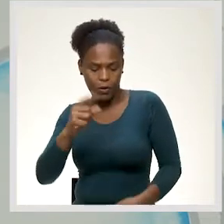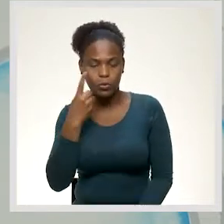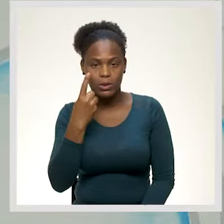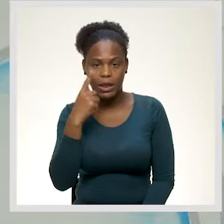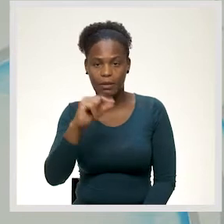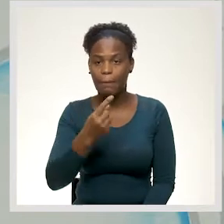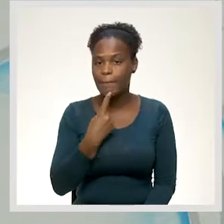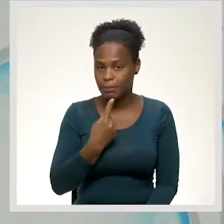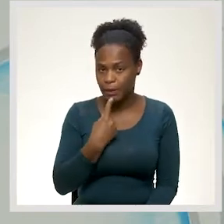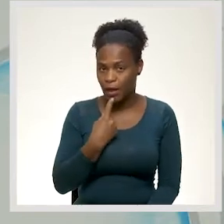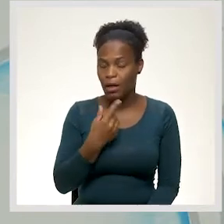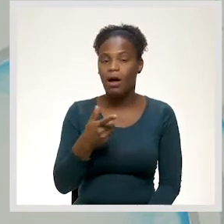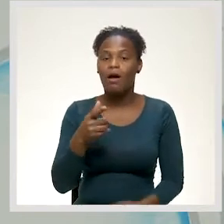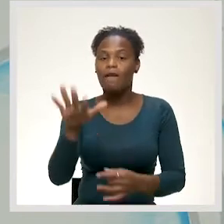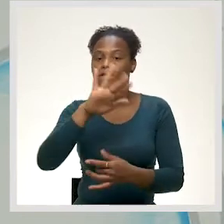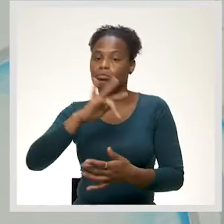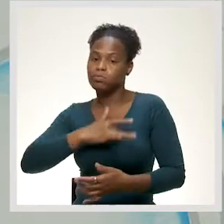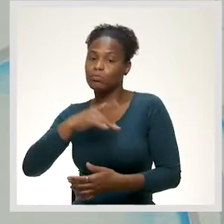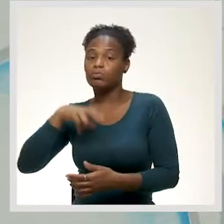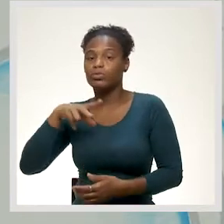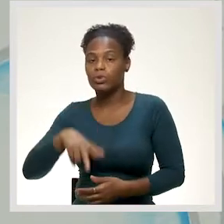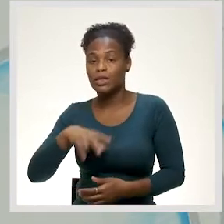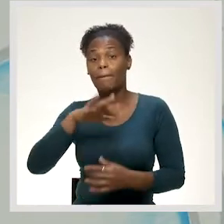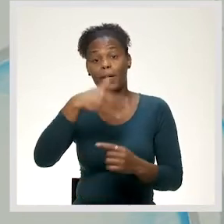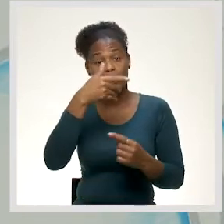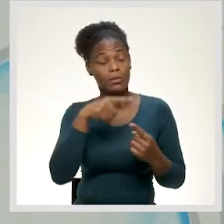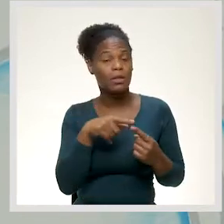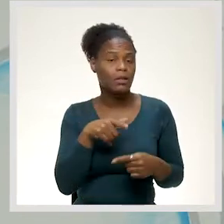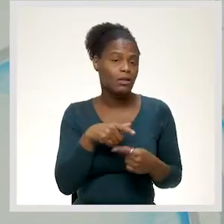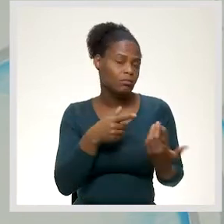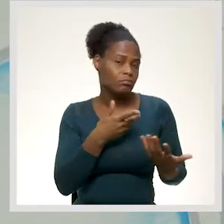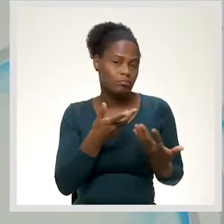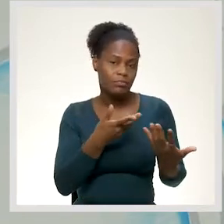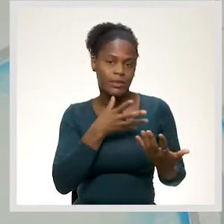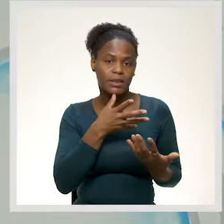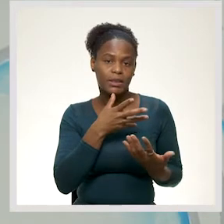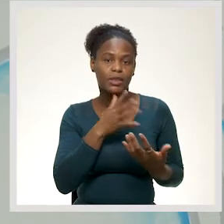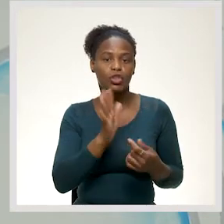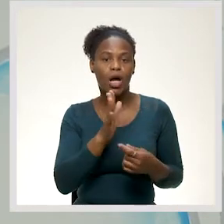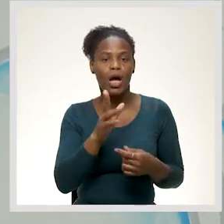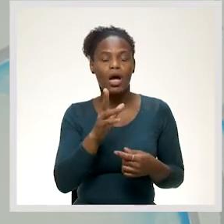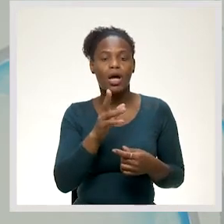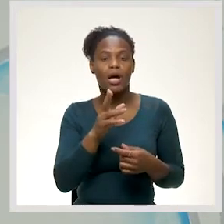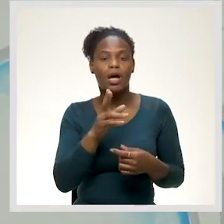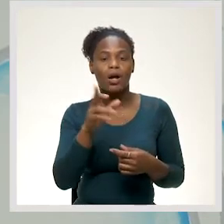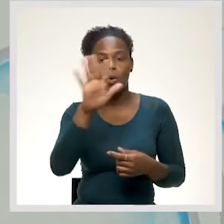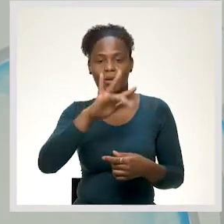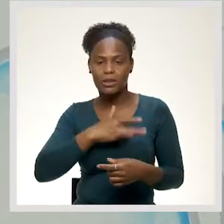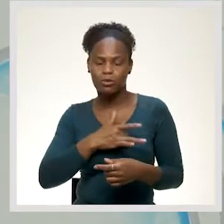e compreendermos o romantismo português, principalmente o romantismo tardio ou